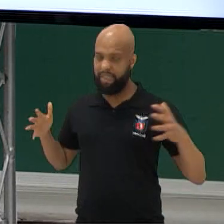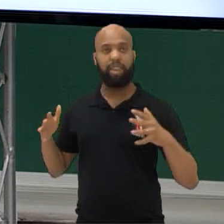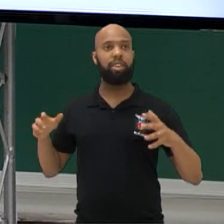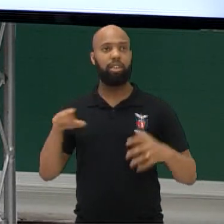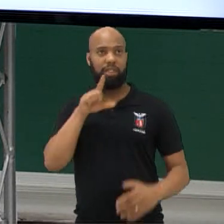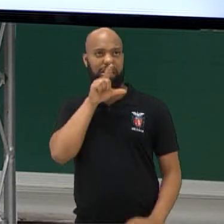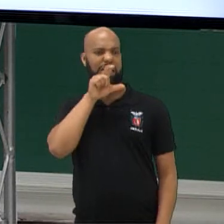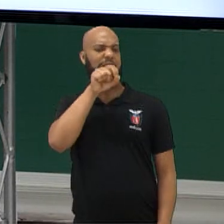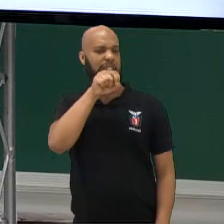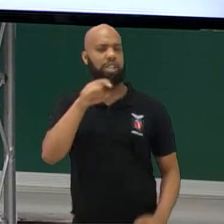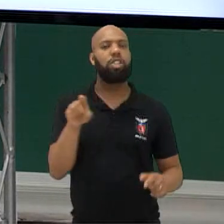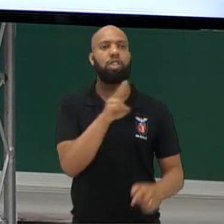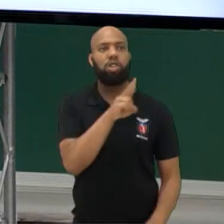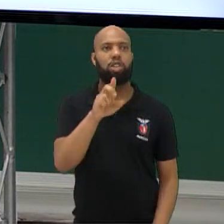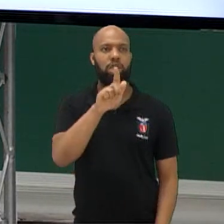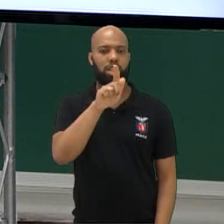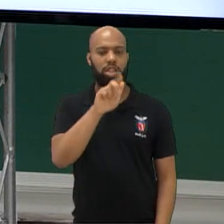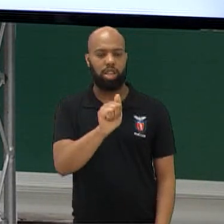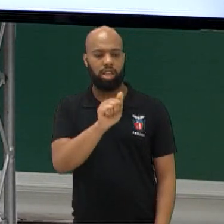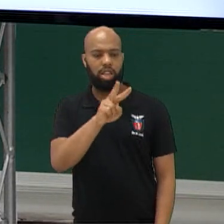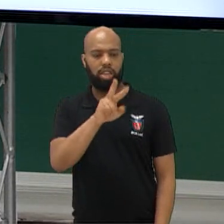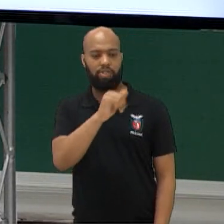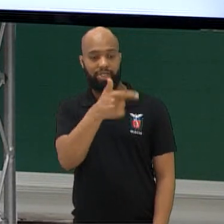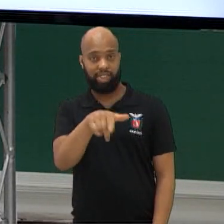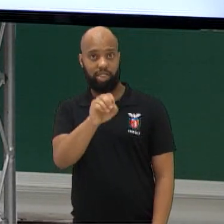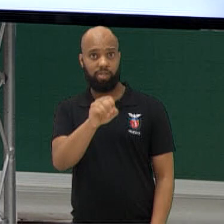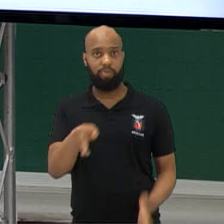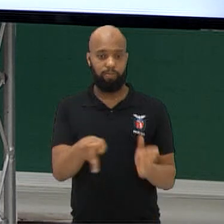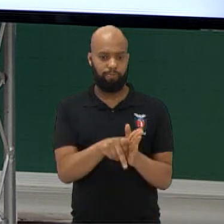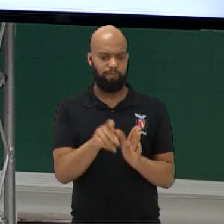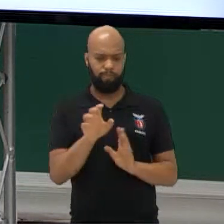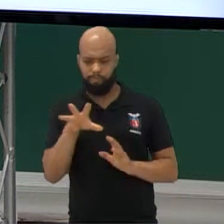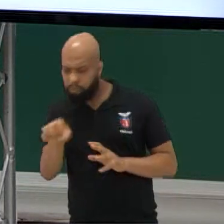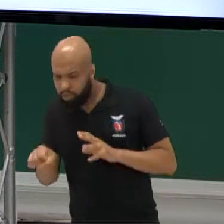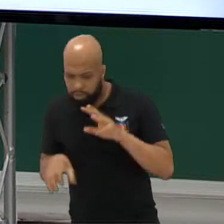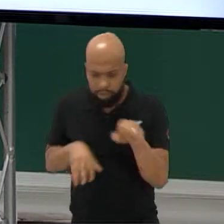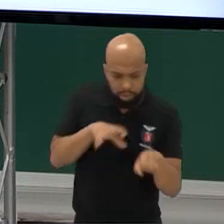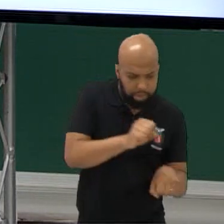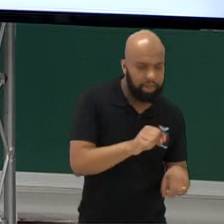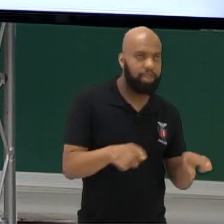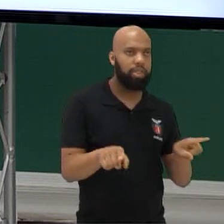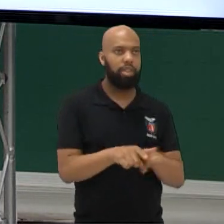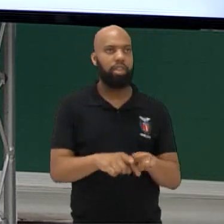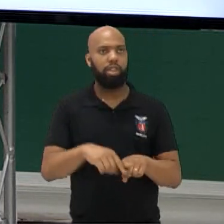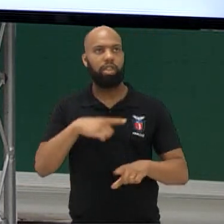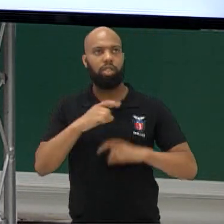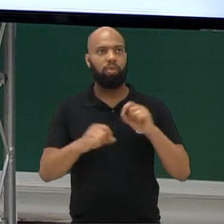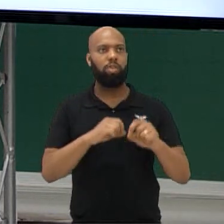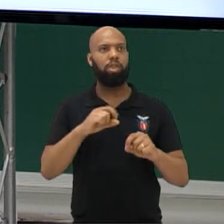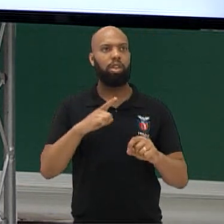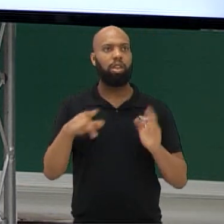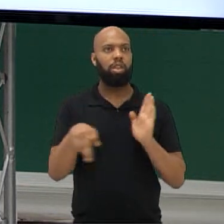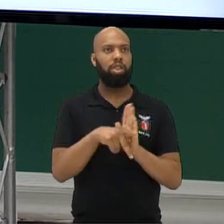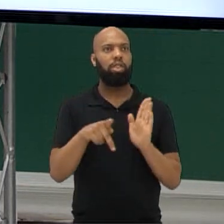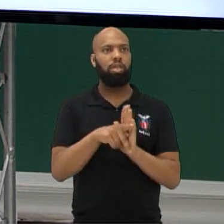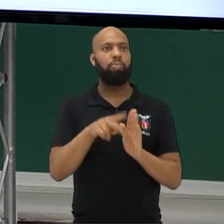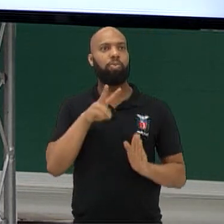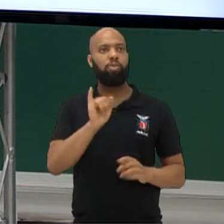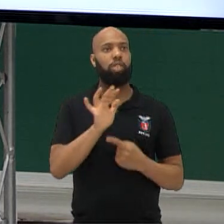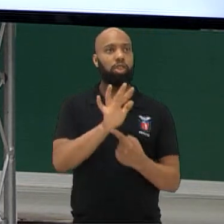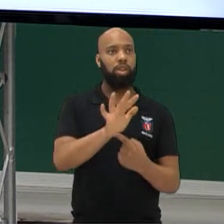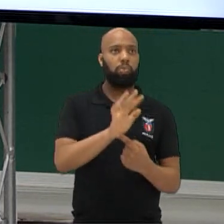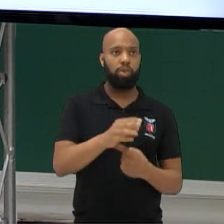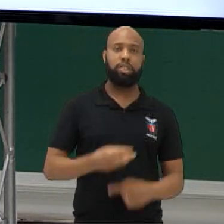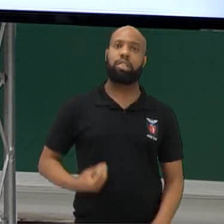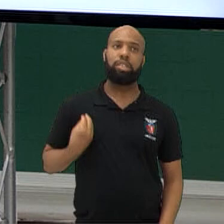gavião, tá? Que são reguladores de populações. Temos também indicadores de conservação. Então,